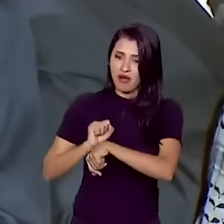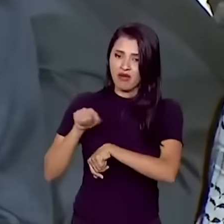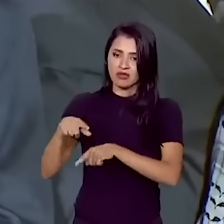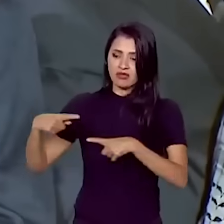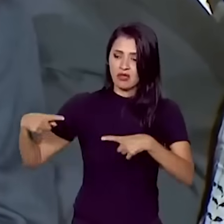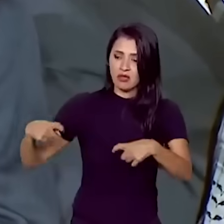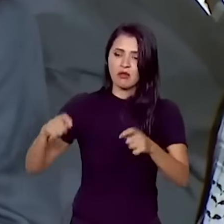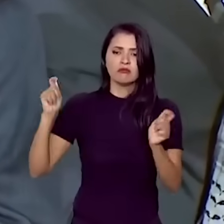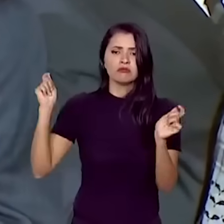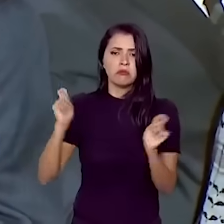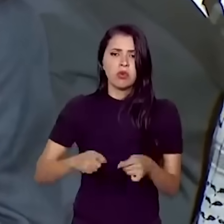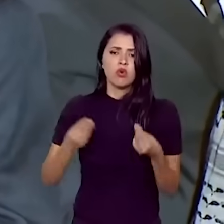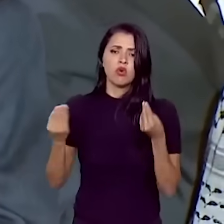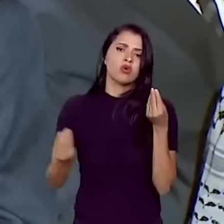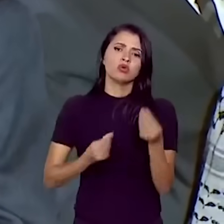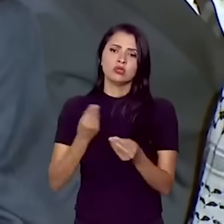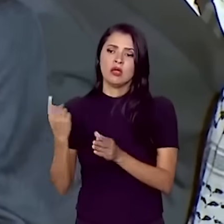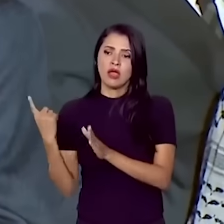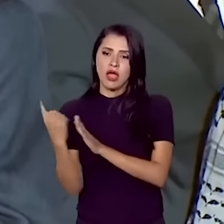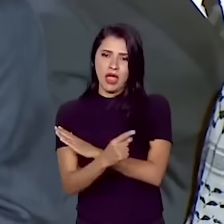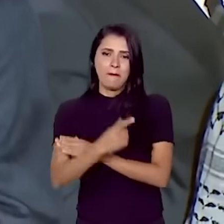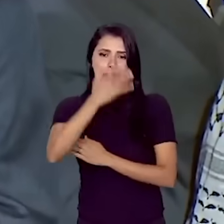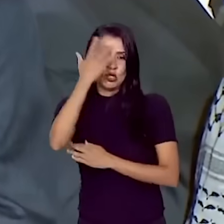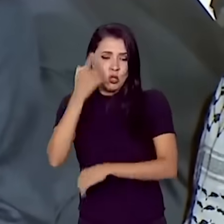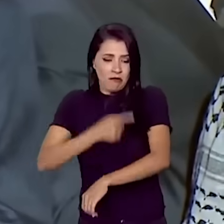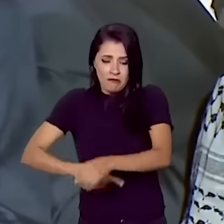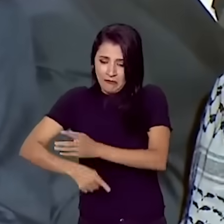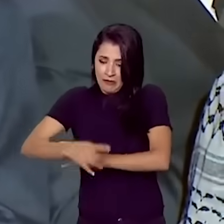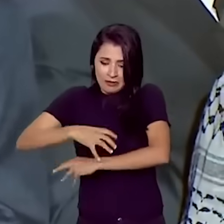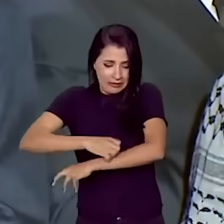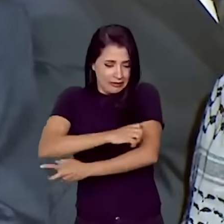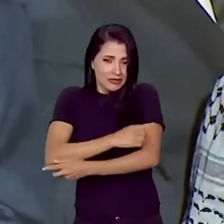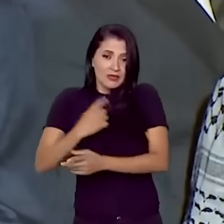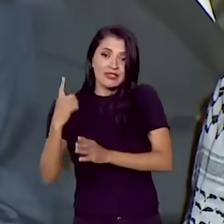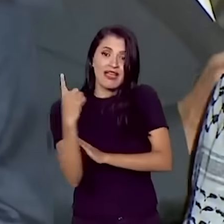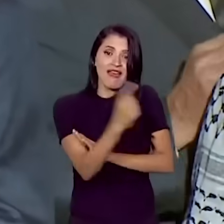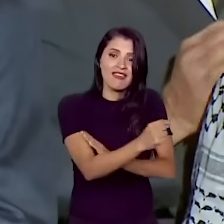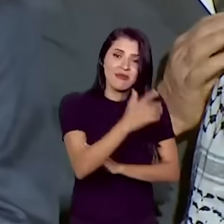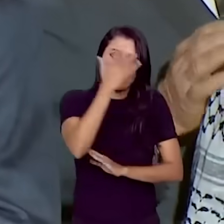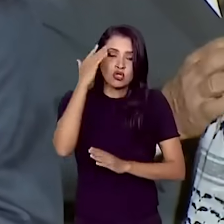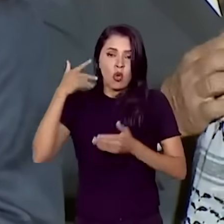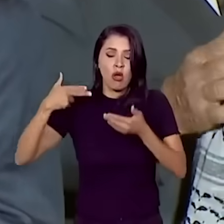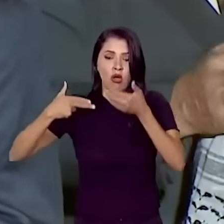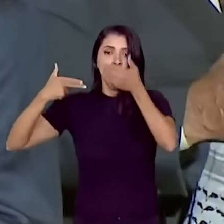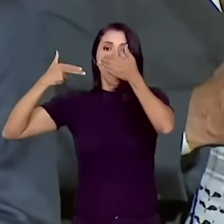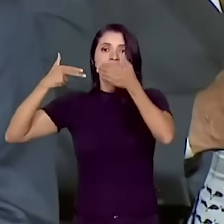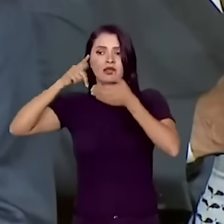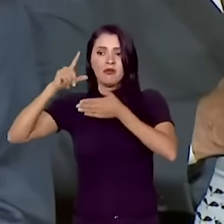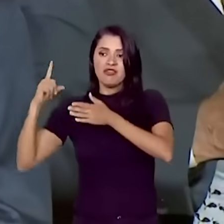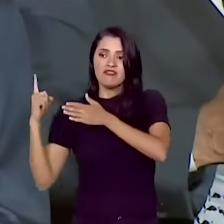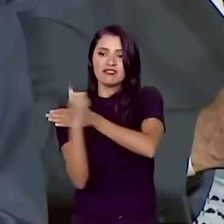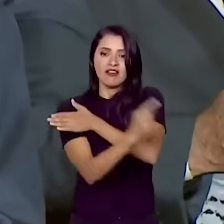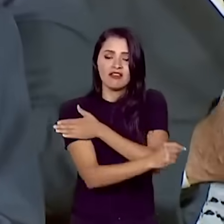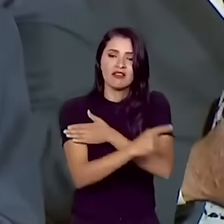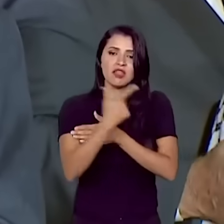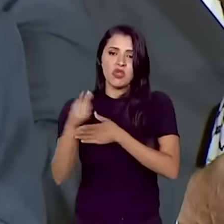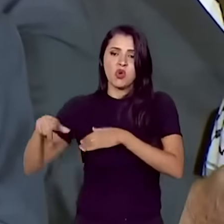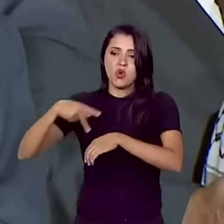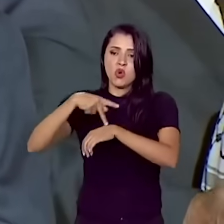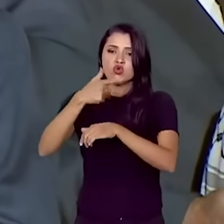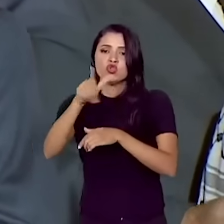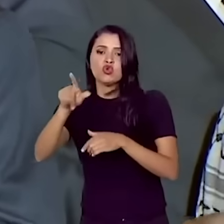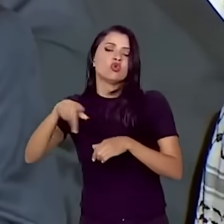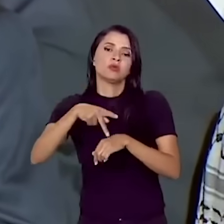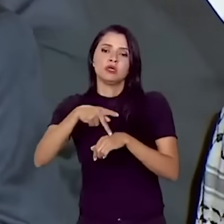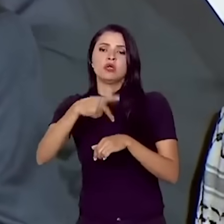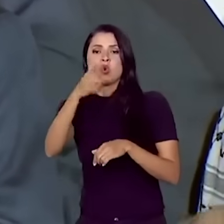que possam sair os feridos, os reféns e também os nacionais de terceiros estados, não